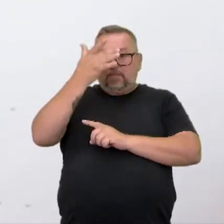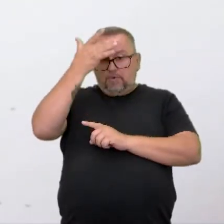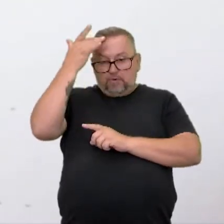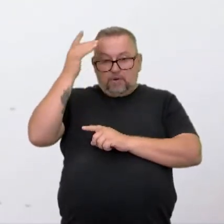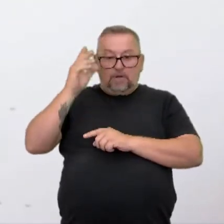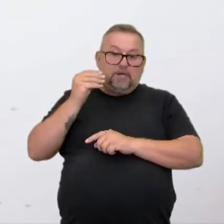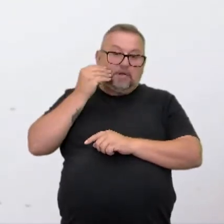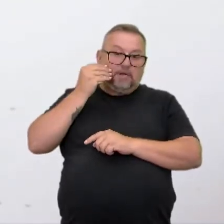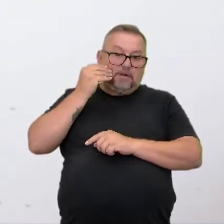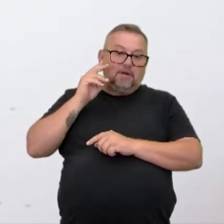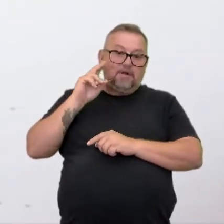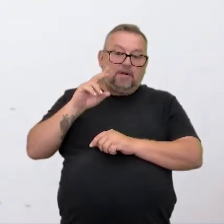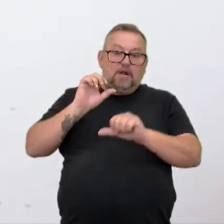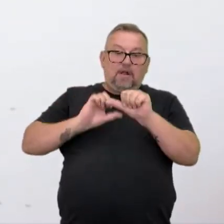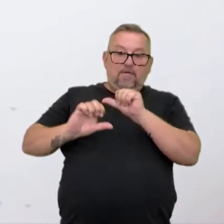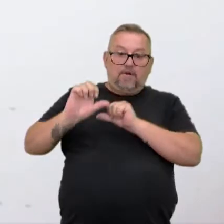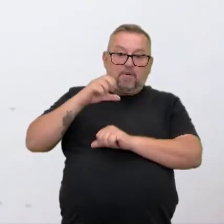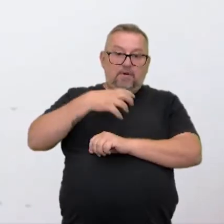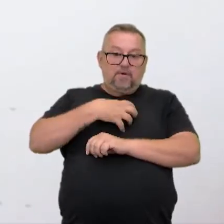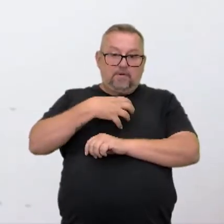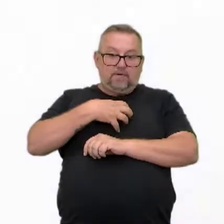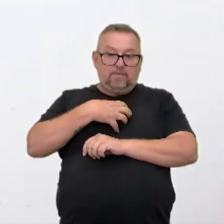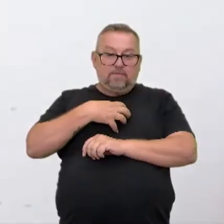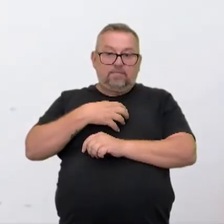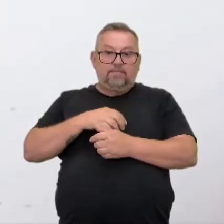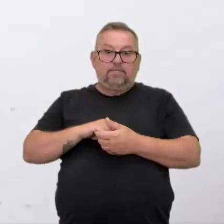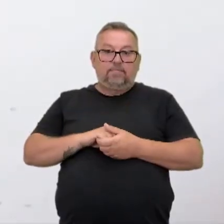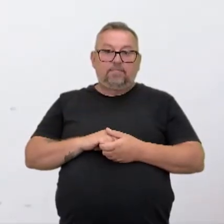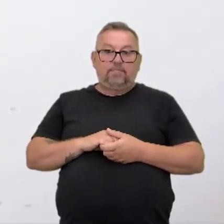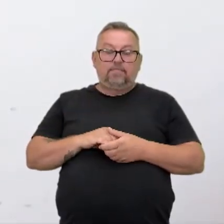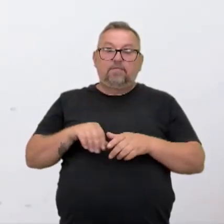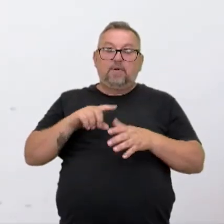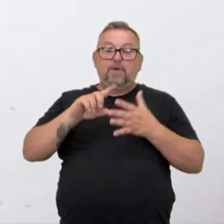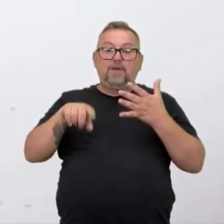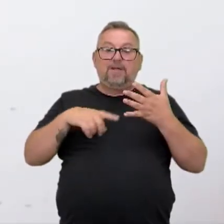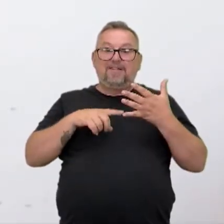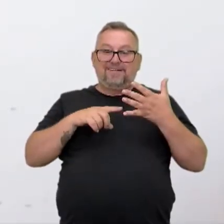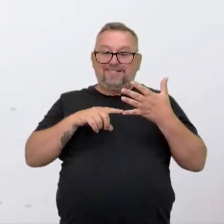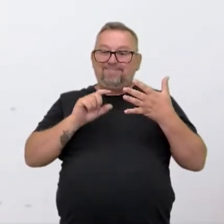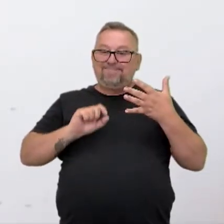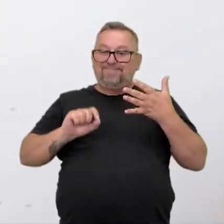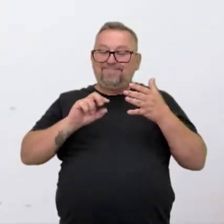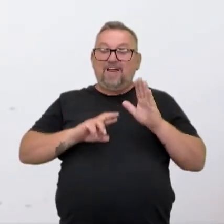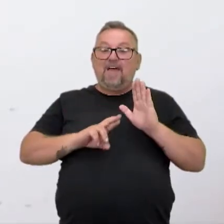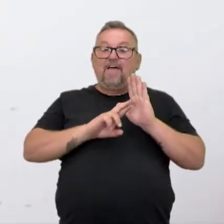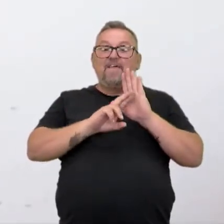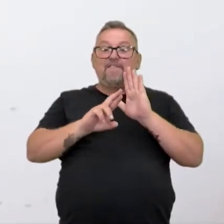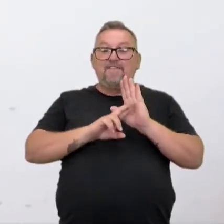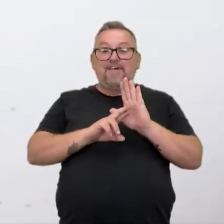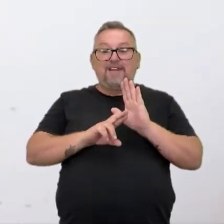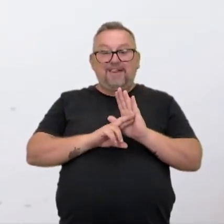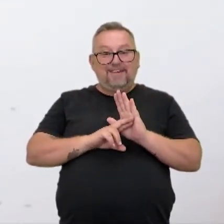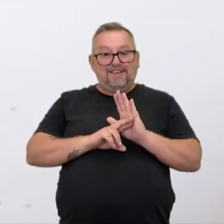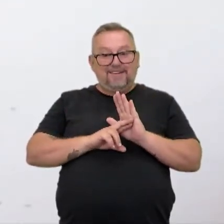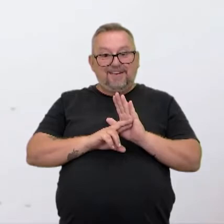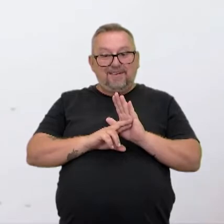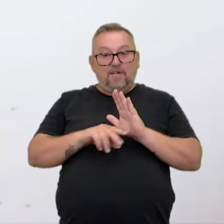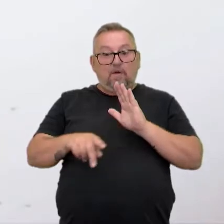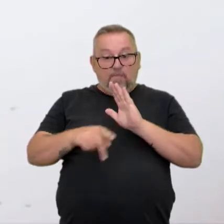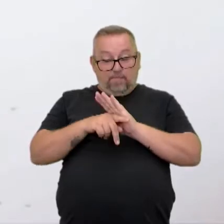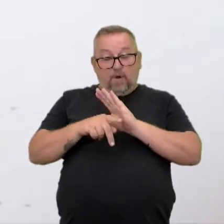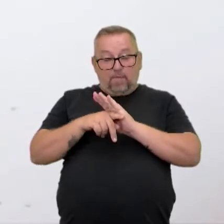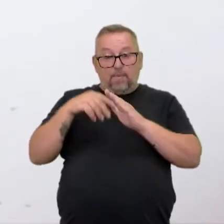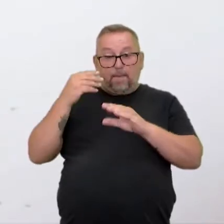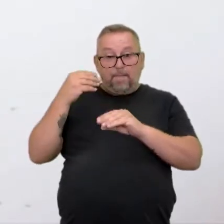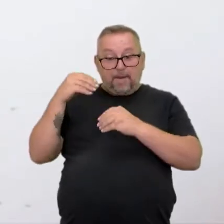Tente sempre reverter a situação de uma forma bem-humorada. E o quinto ponto são as referências. Então, como o próprio termo diz,